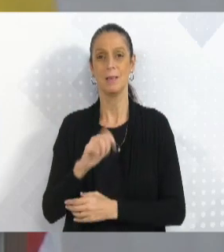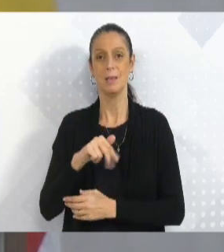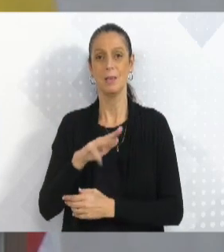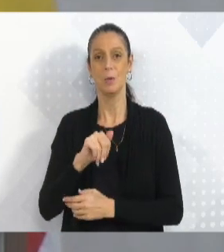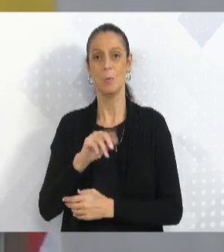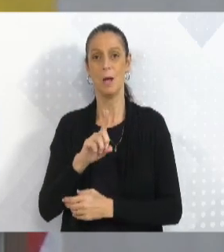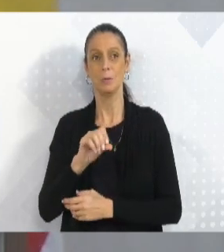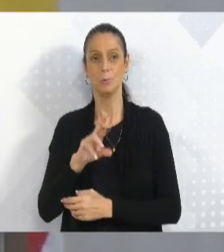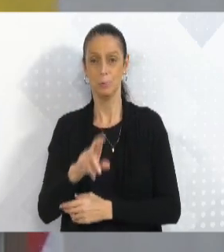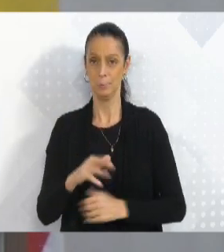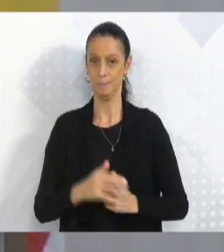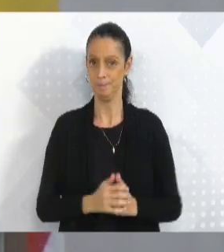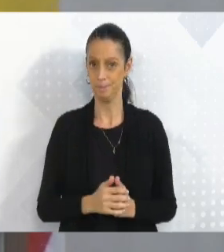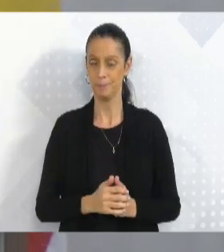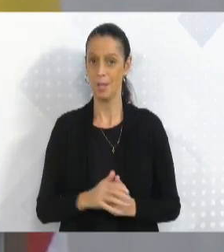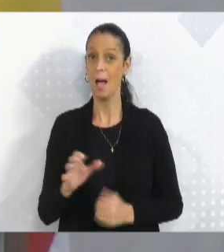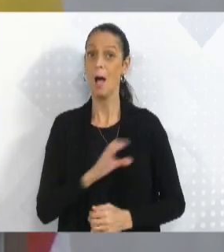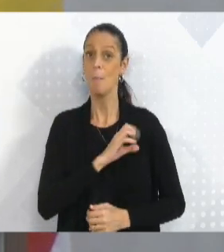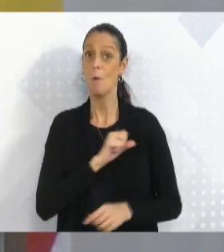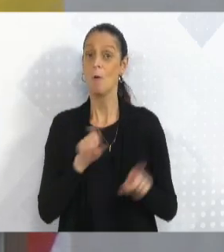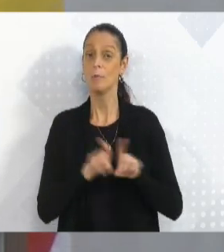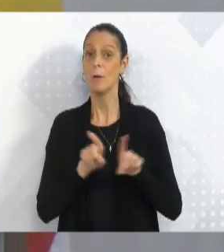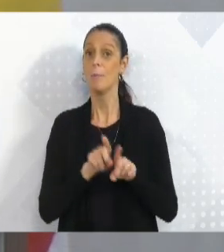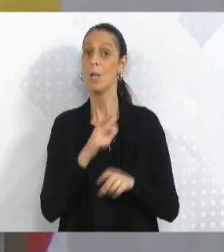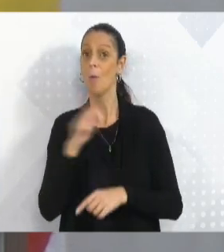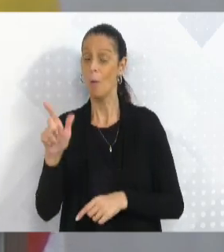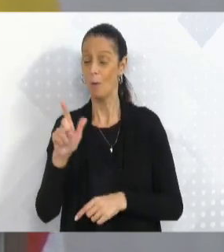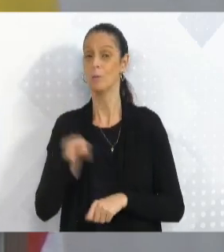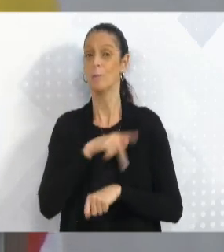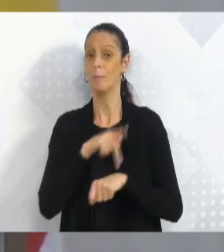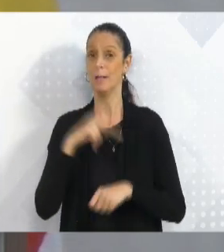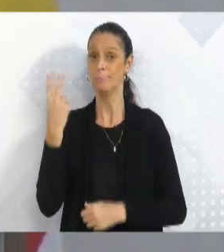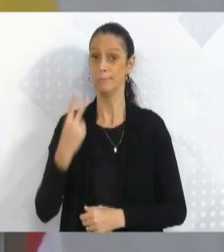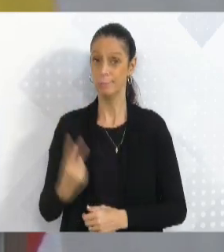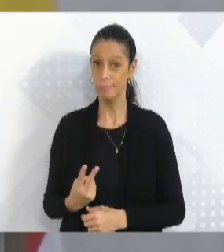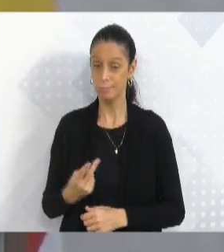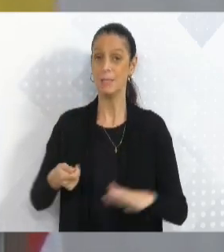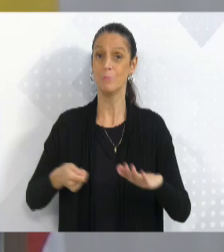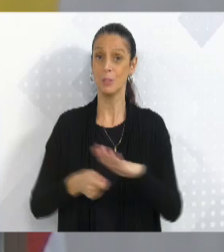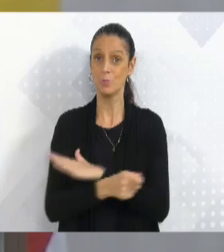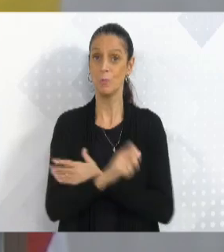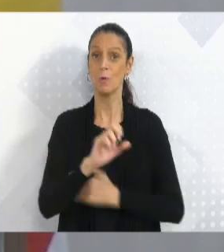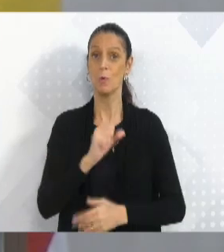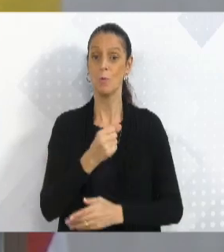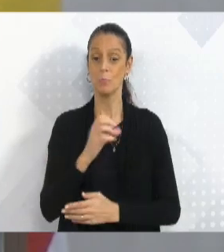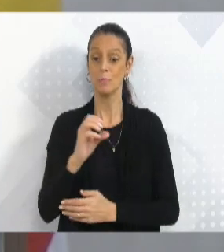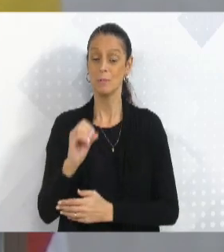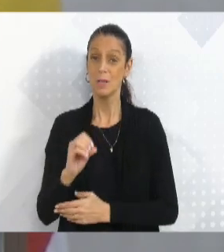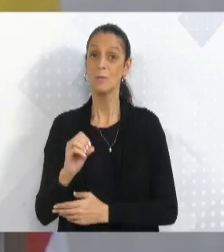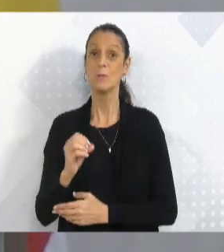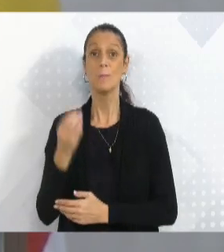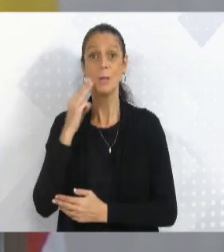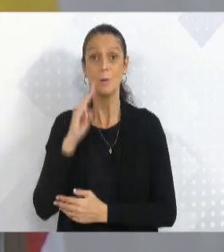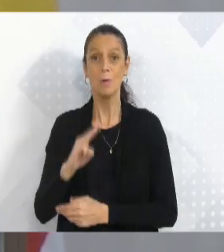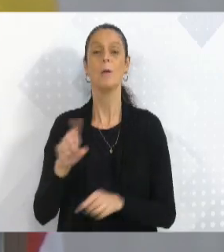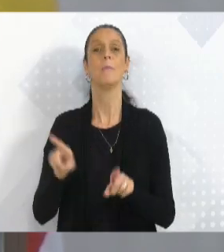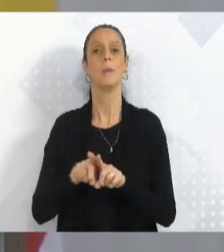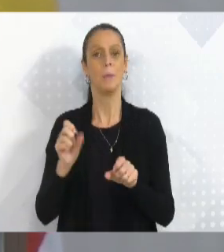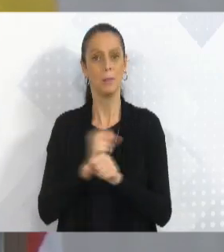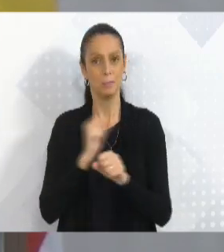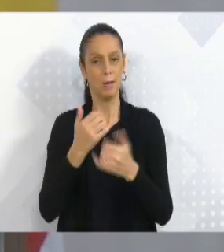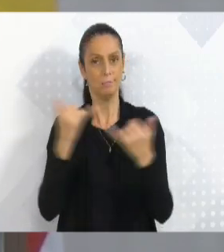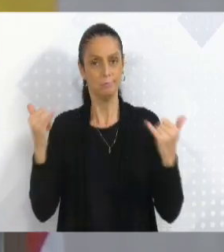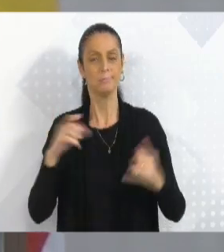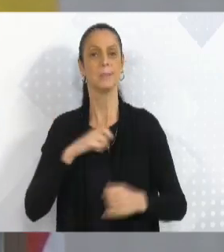muito mais amor ainda em Caracas na Venezuela quando nós botamos 800 milhões lá para fazer uma hidrelétrica também e